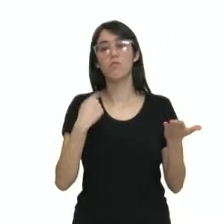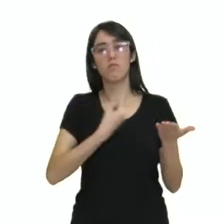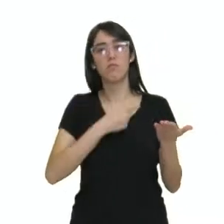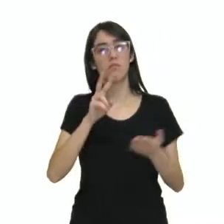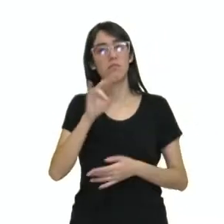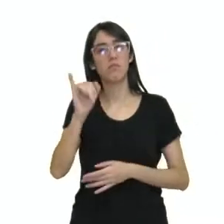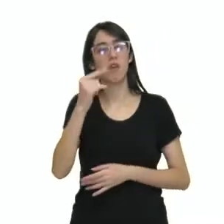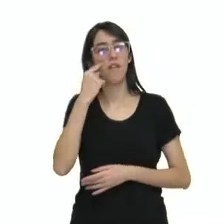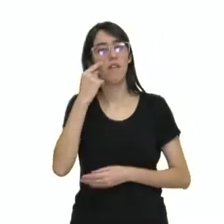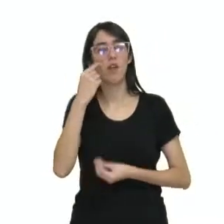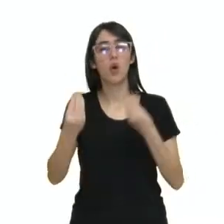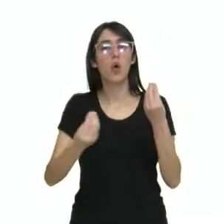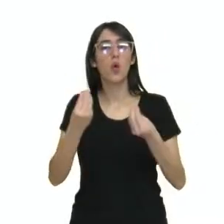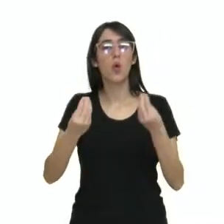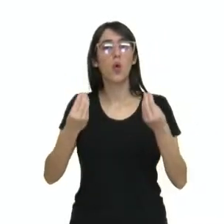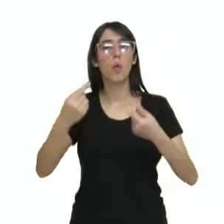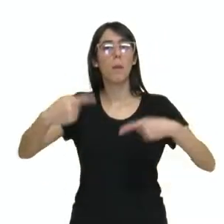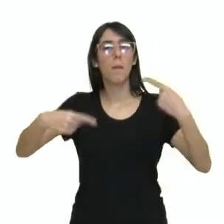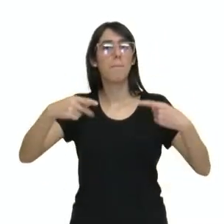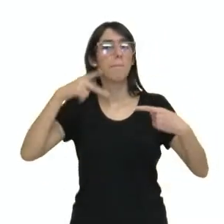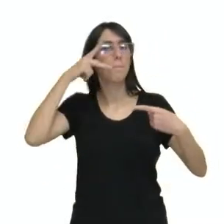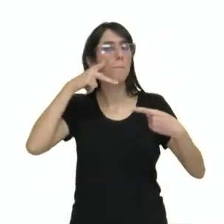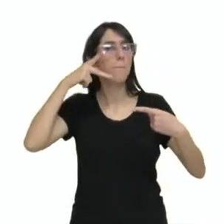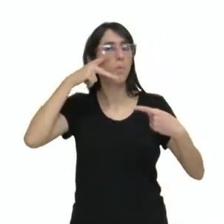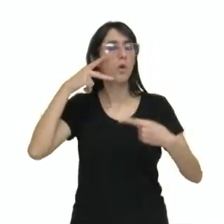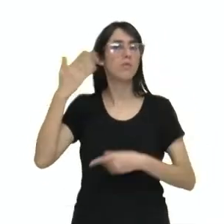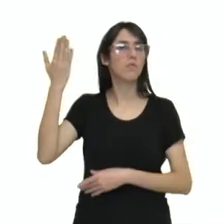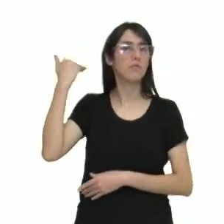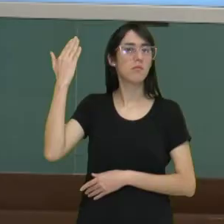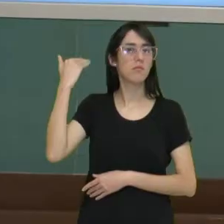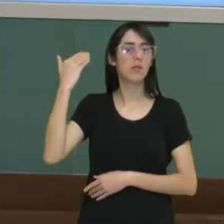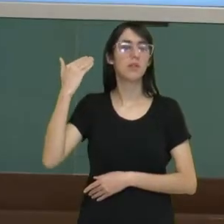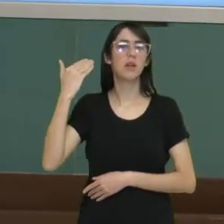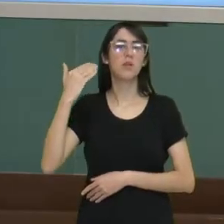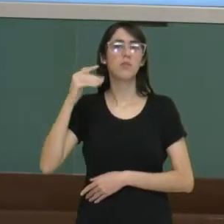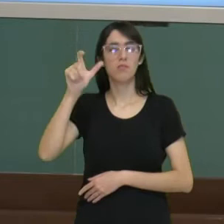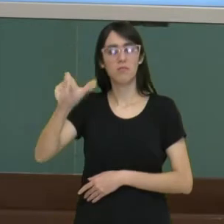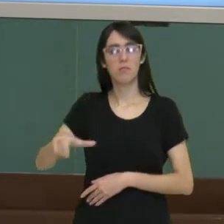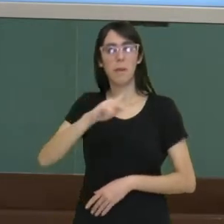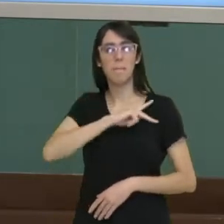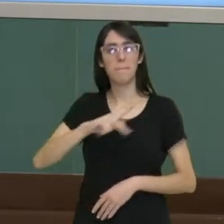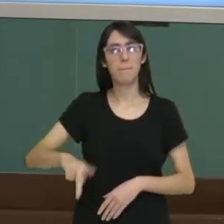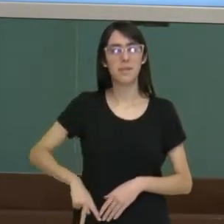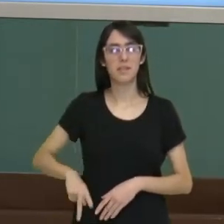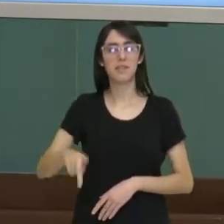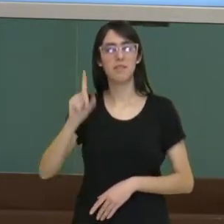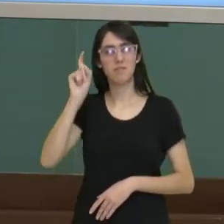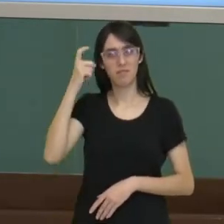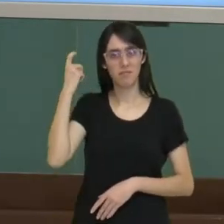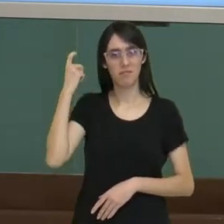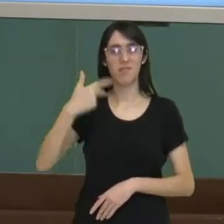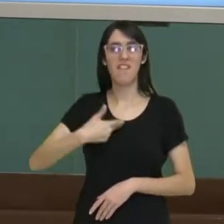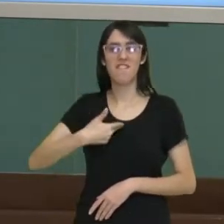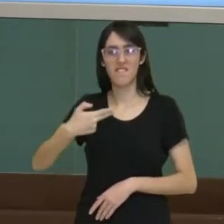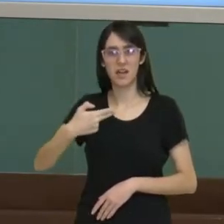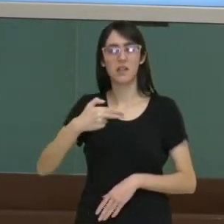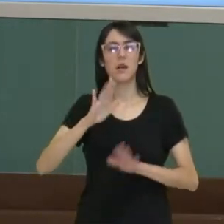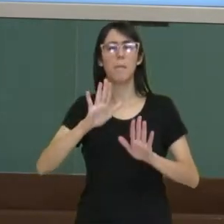política populista do trabalhismo durante o governo Vargas. Política